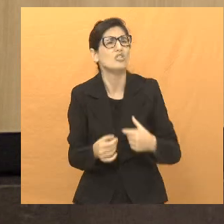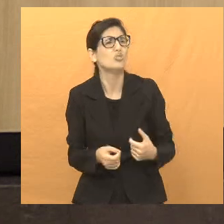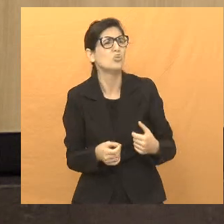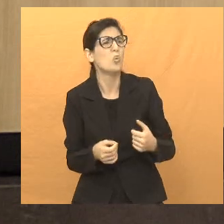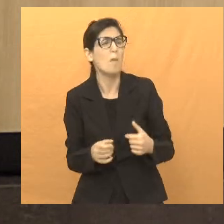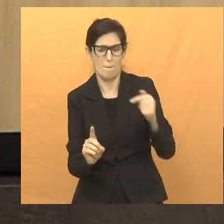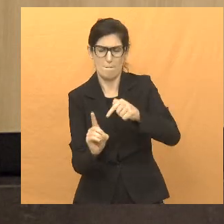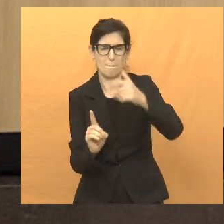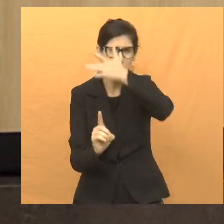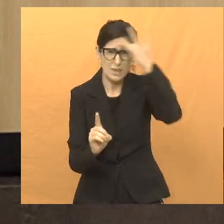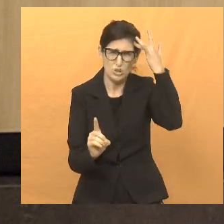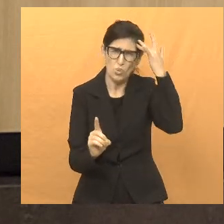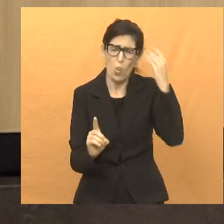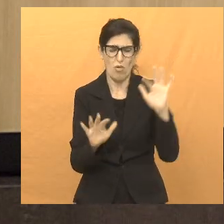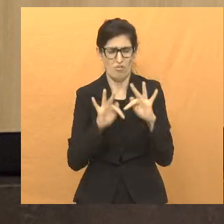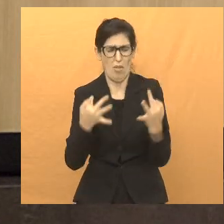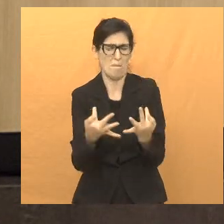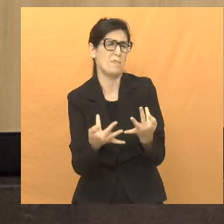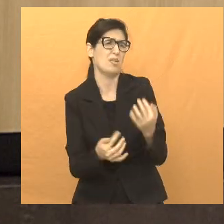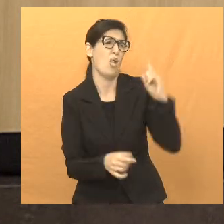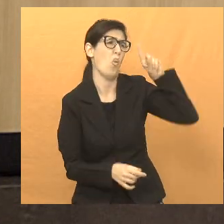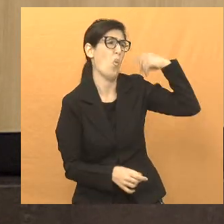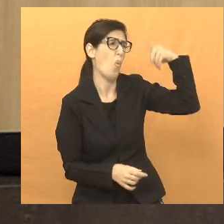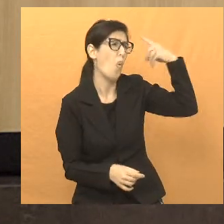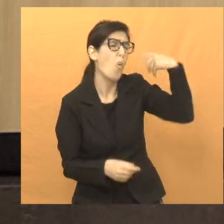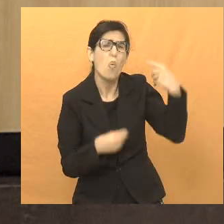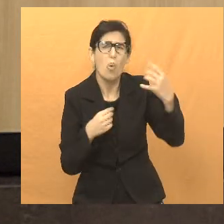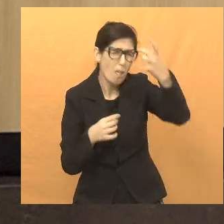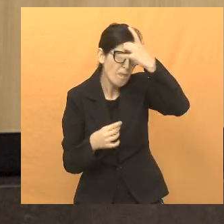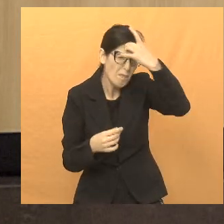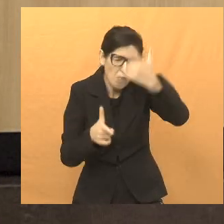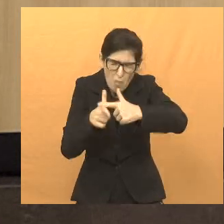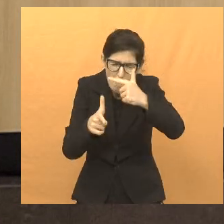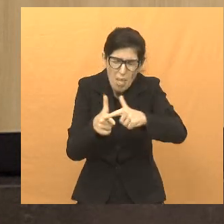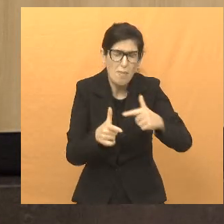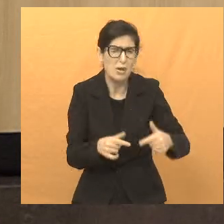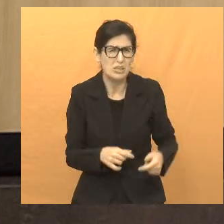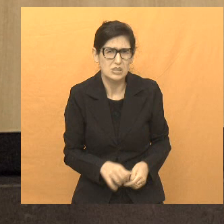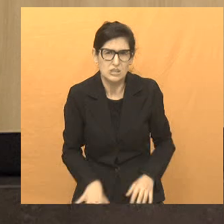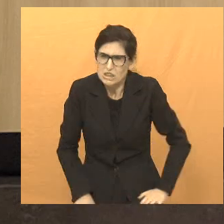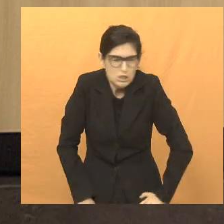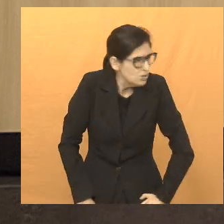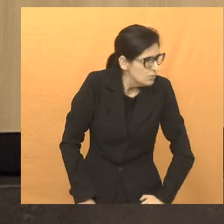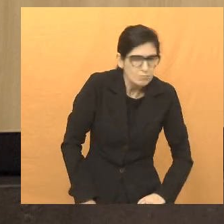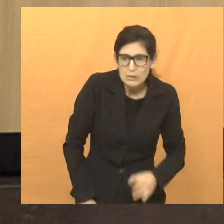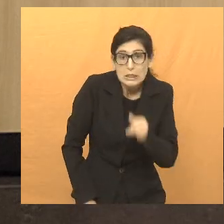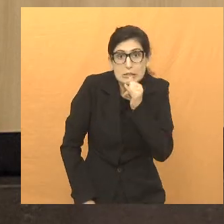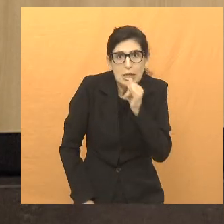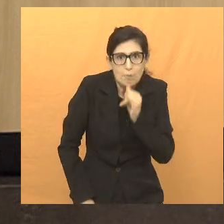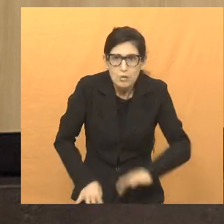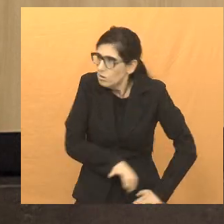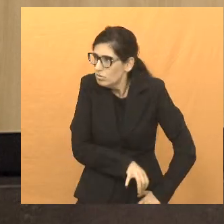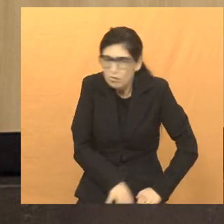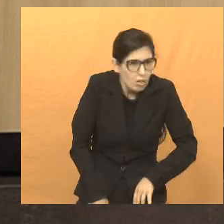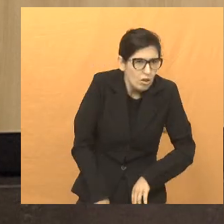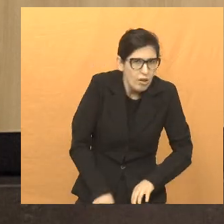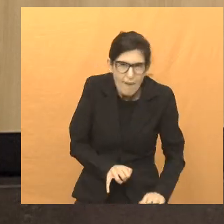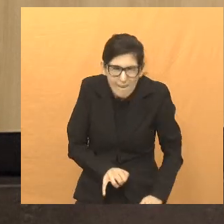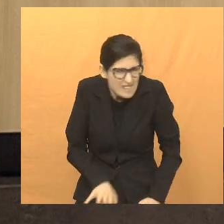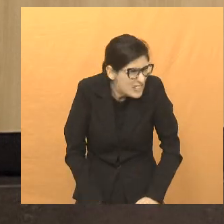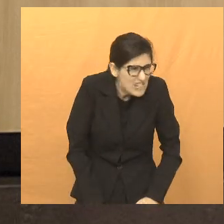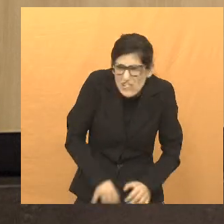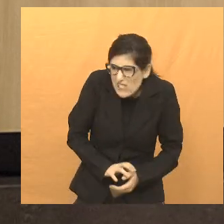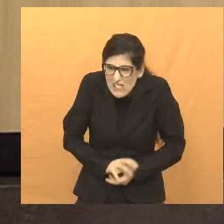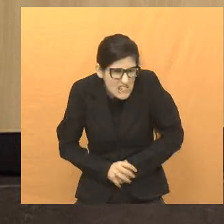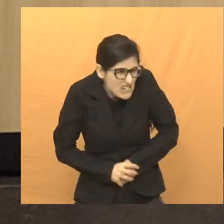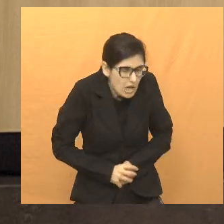psiquiátrico. Tem que ter alguém sempre tomando conta, tem que ter um cuidador, né? Às vezes eles não aderem à família, a família